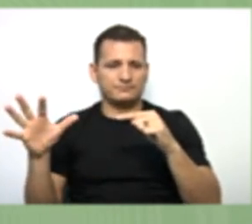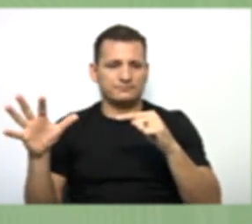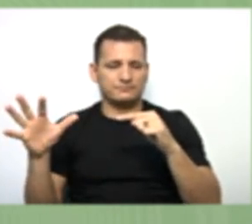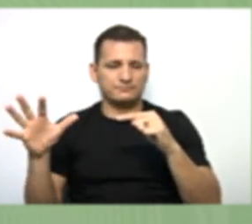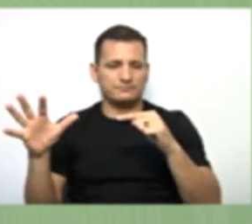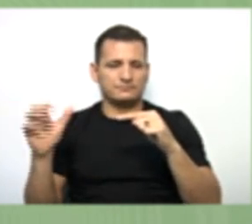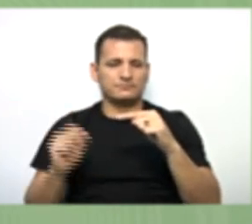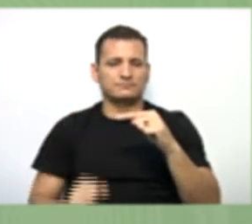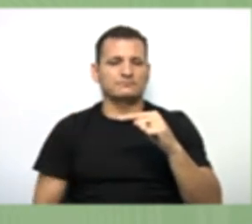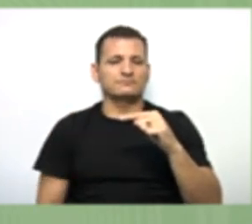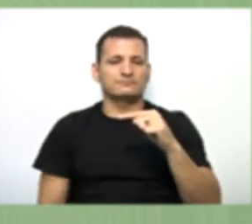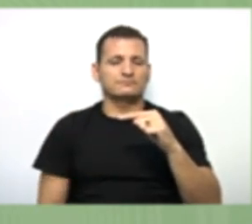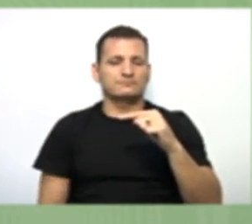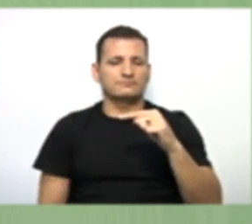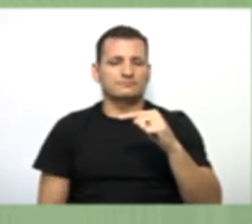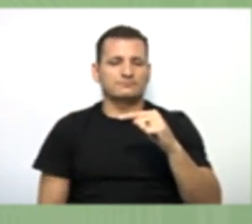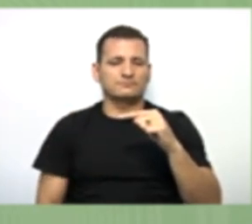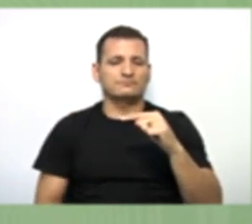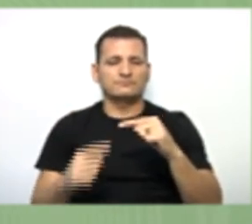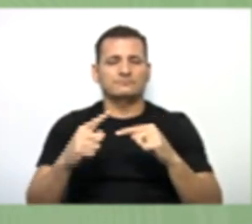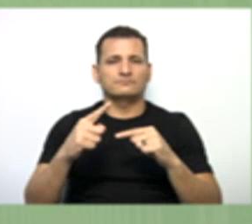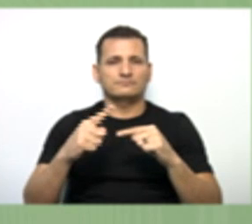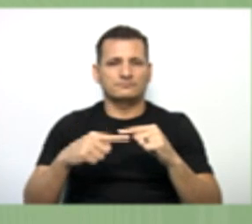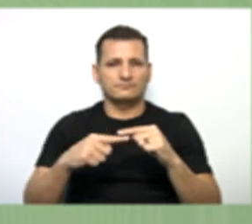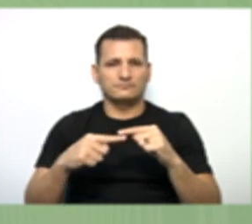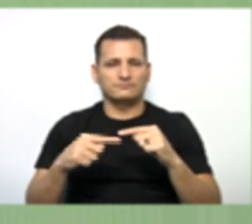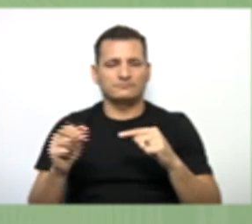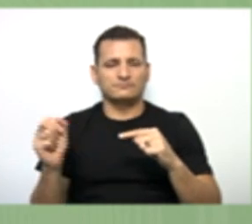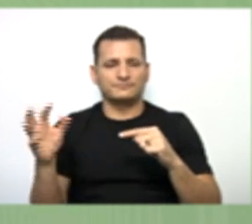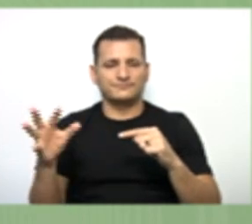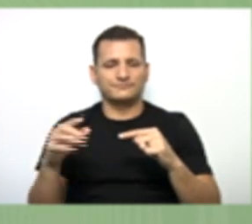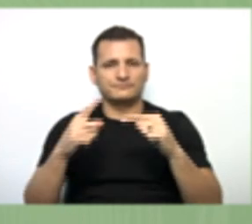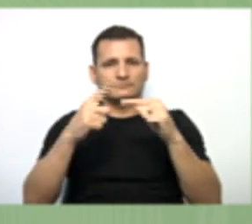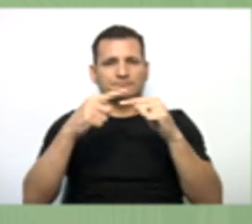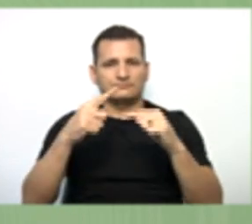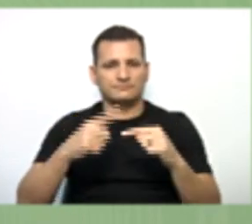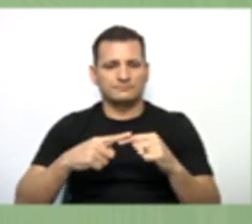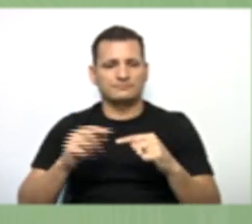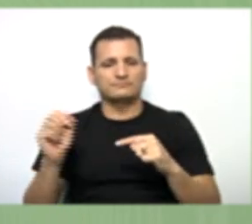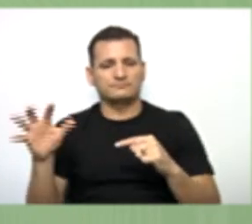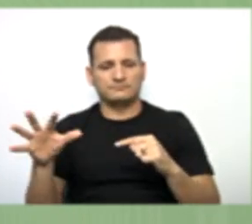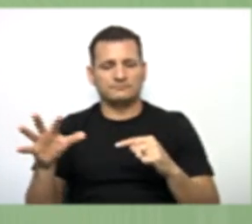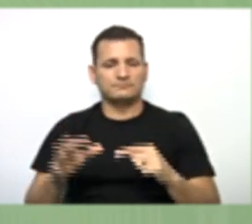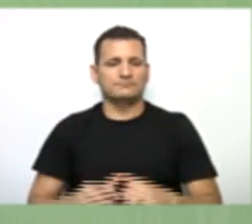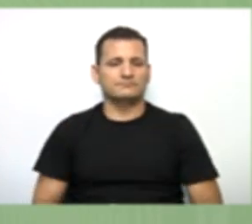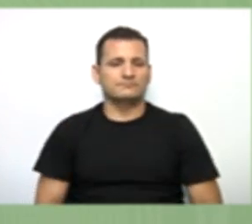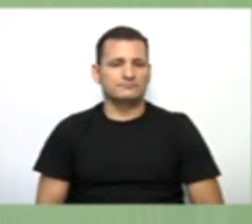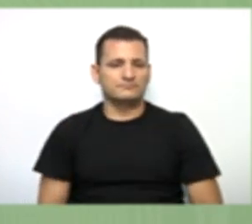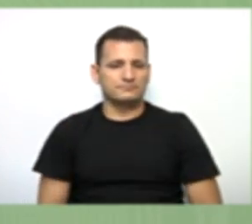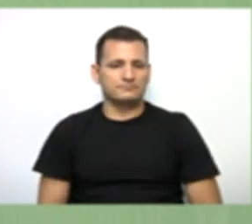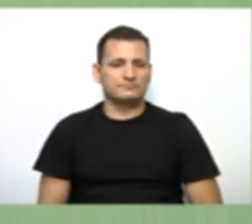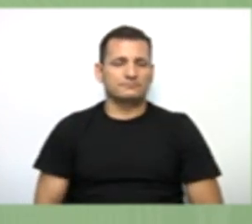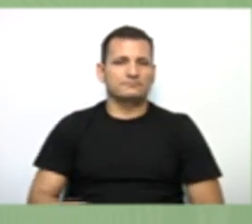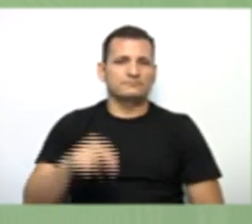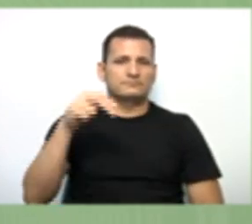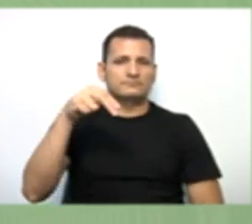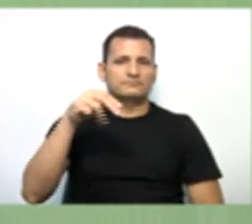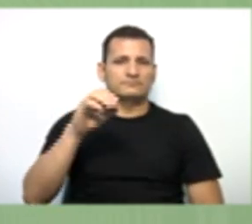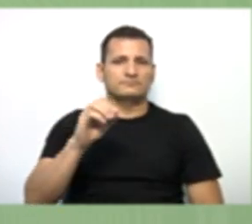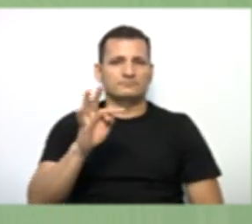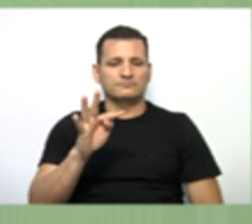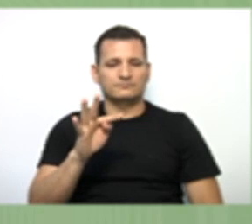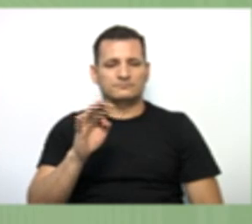circuito. Se eu ligar, já fechou o circuito. Se eu ligar os dois, também fechou o circuito. O NOT é